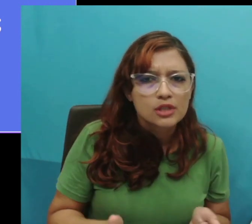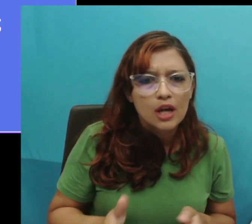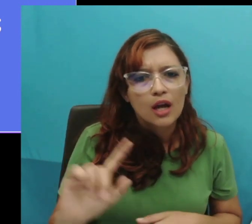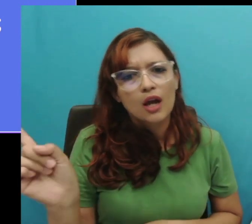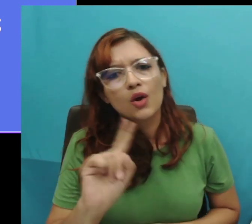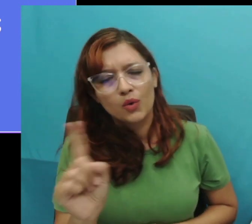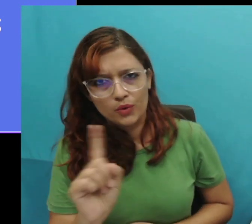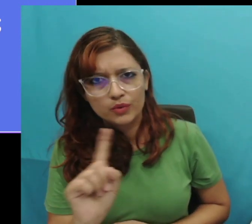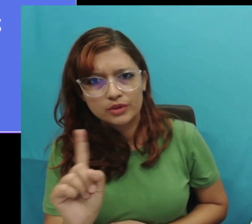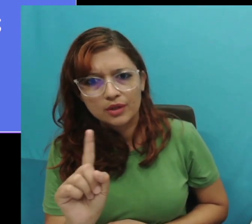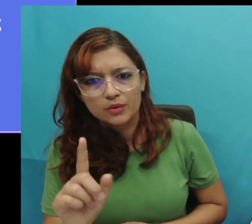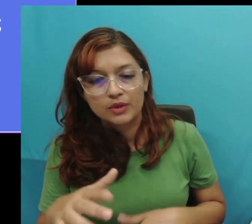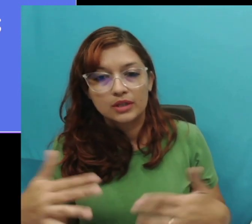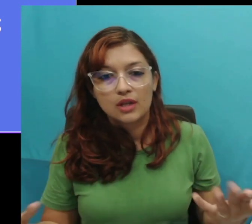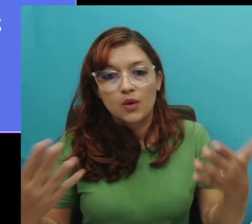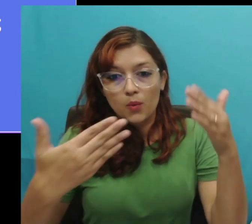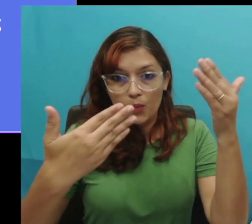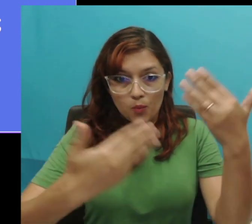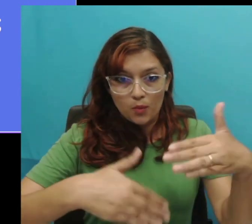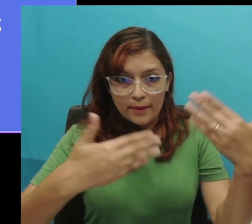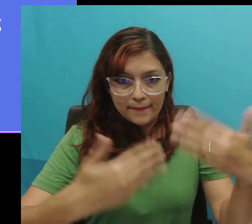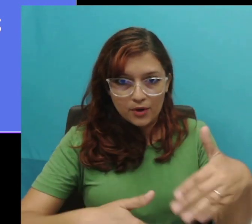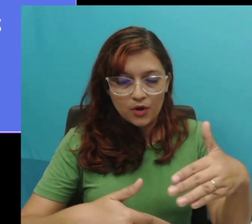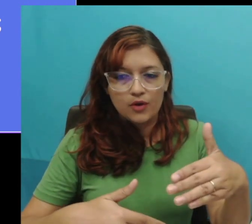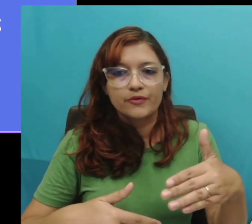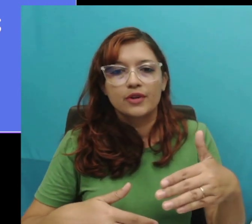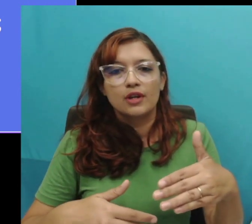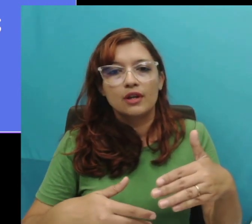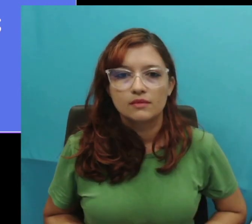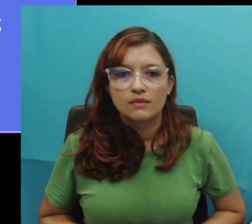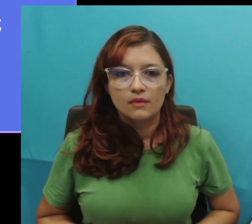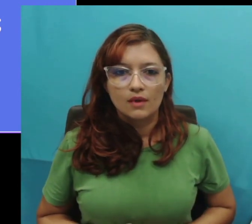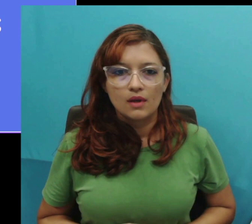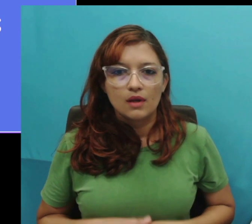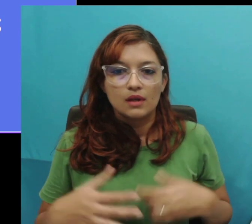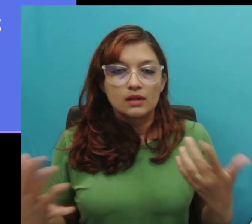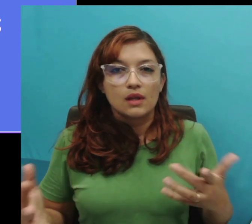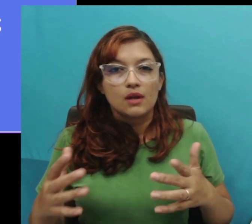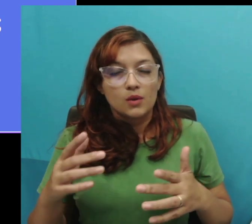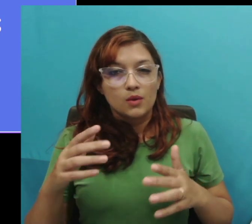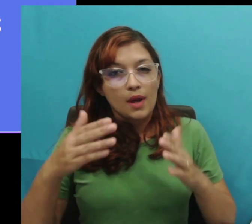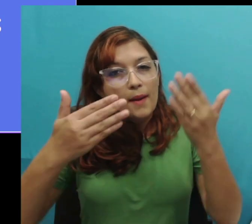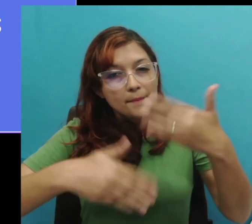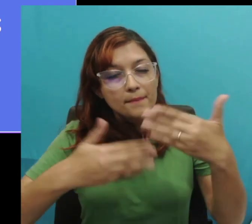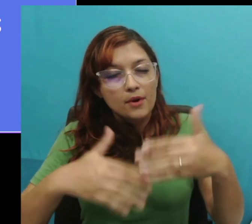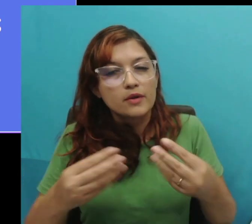para saber o que eles já conheciam sobre o assunto.